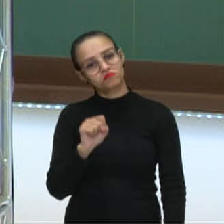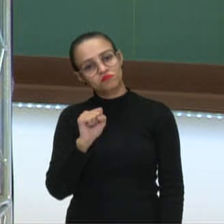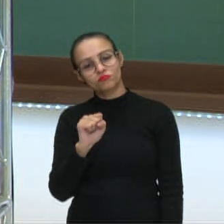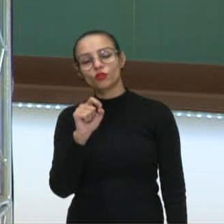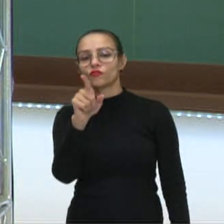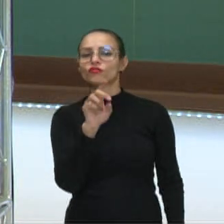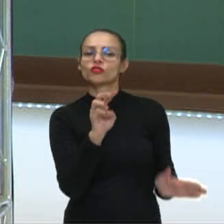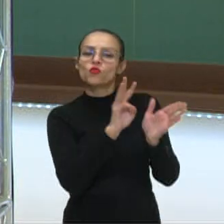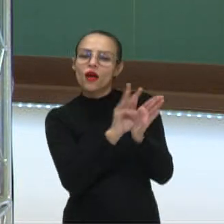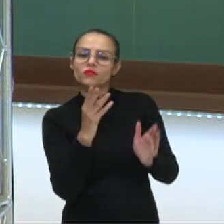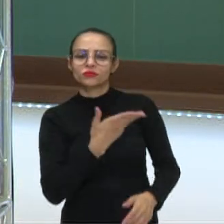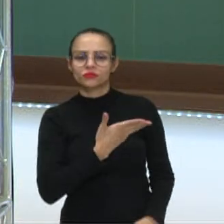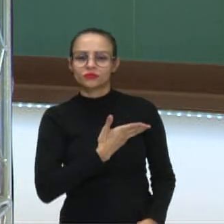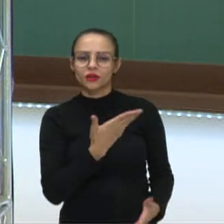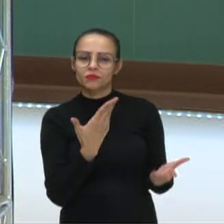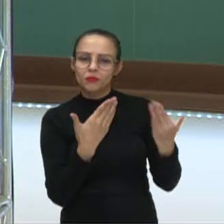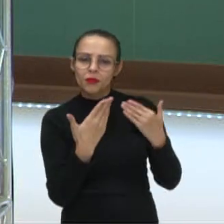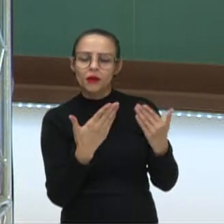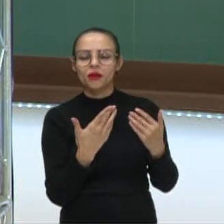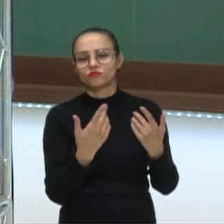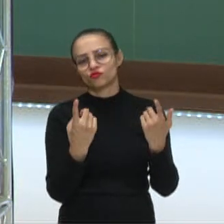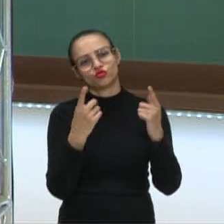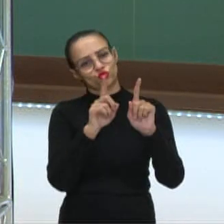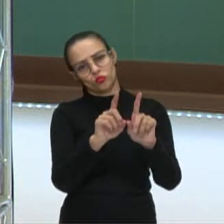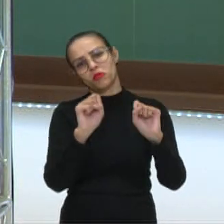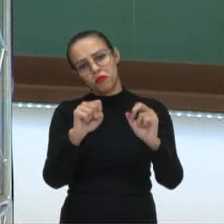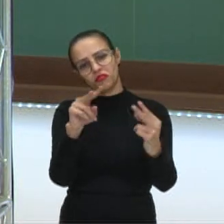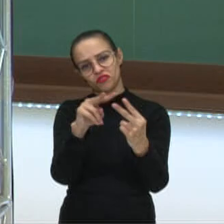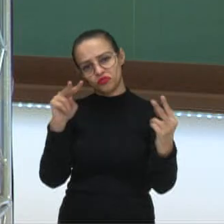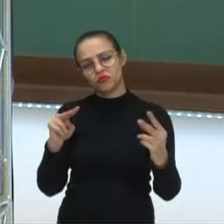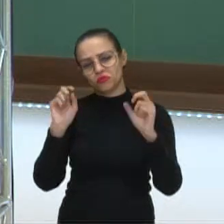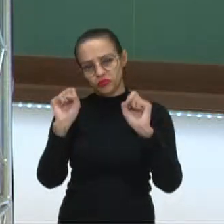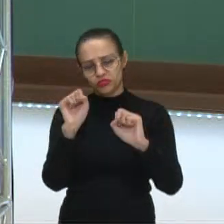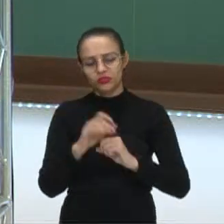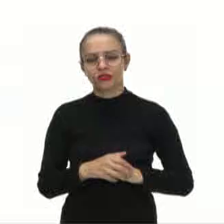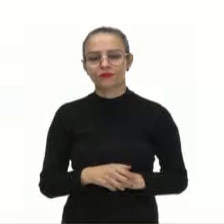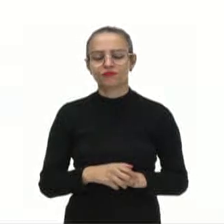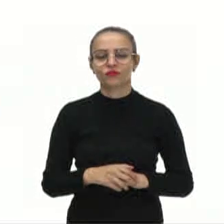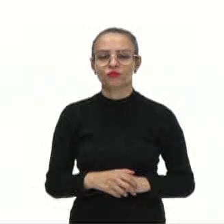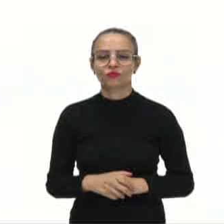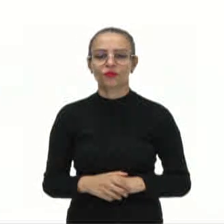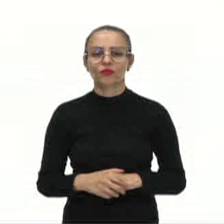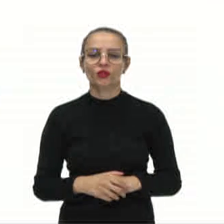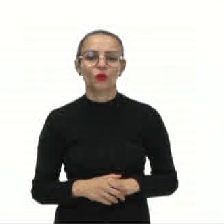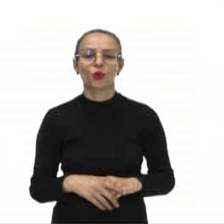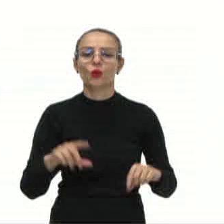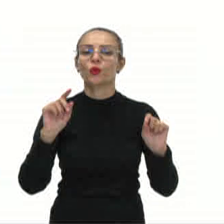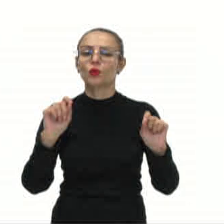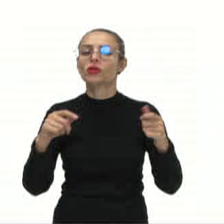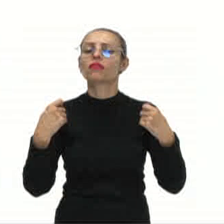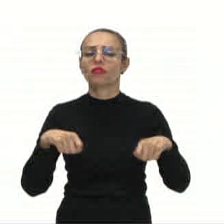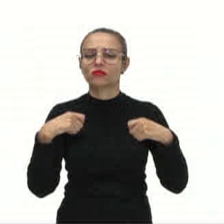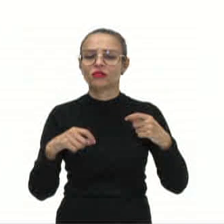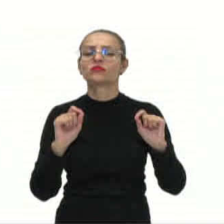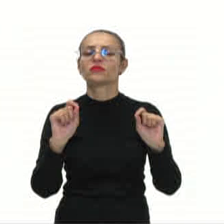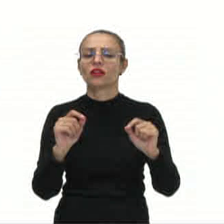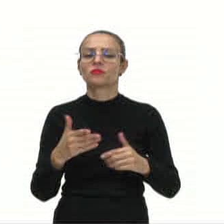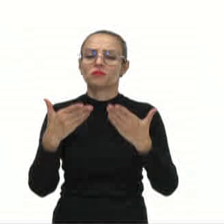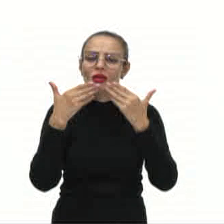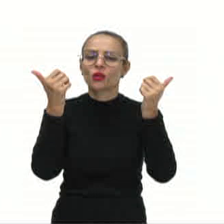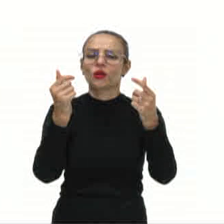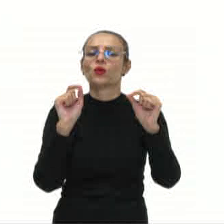uma mensagem para o teu colega, formar uma dupla virtual, se você quiser também, né? Quais são as necessidades que ele apresenta para a